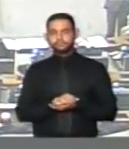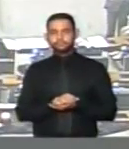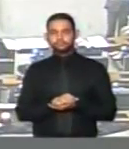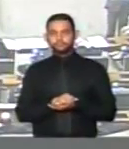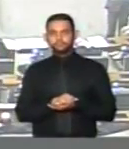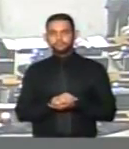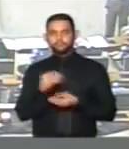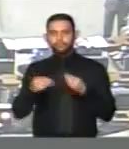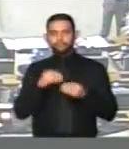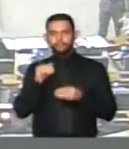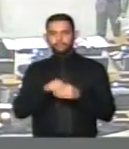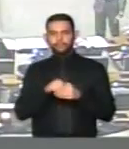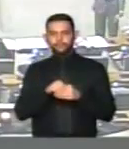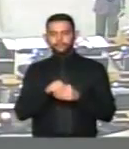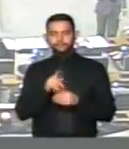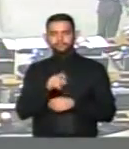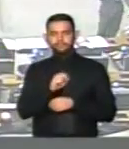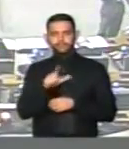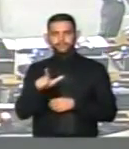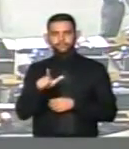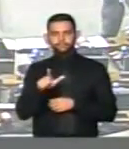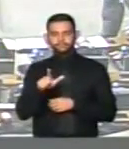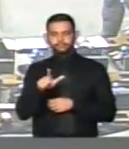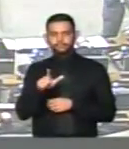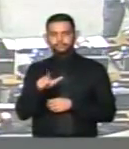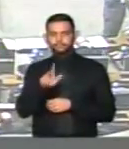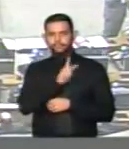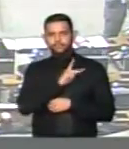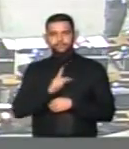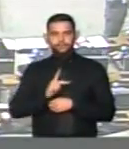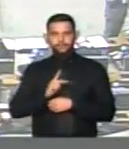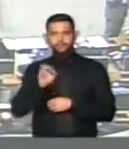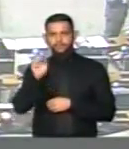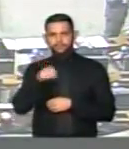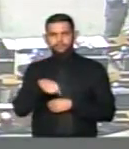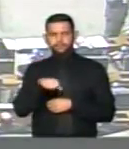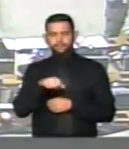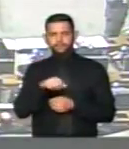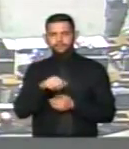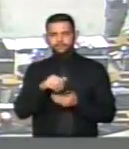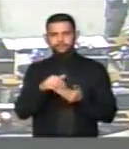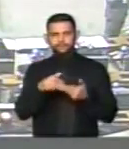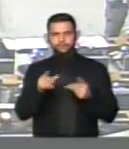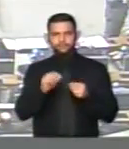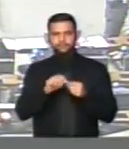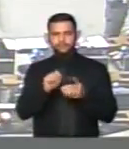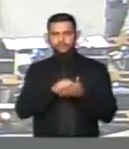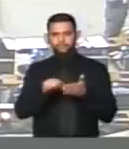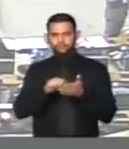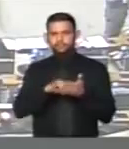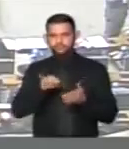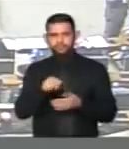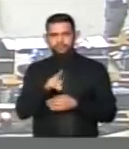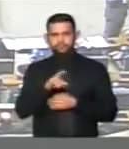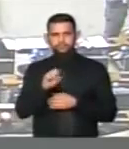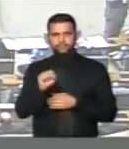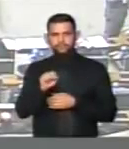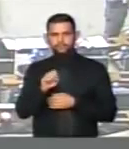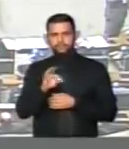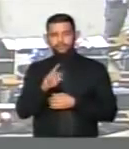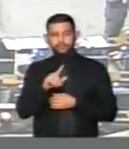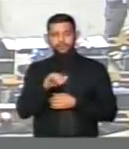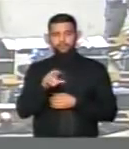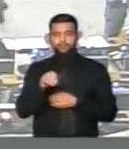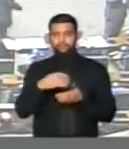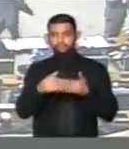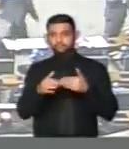É, como vota o pessoal? Presidente, é assim, os autores do Jabuti ou